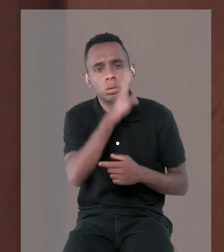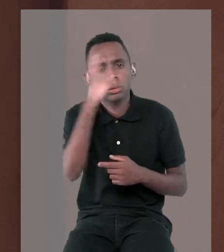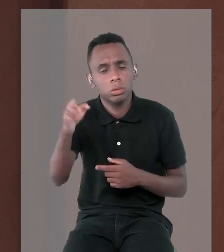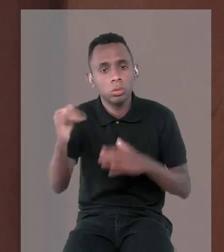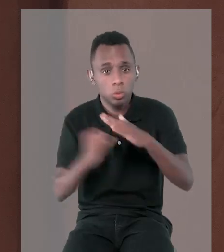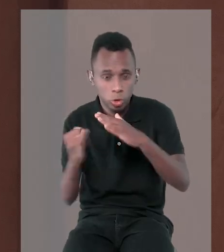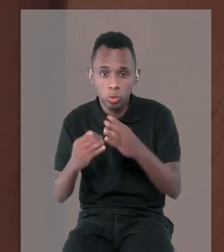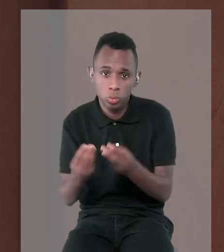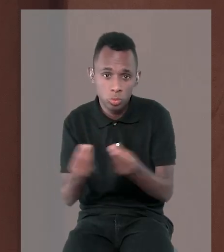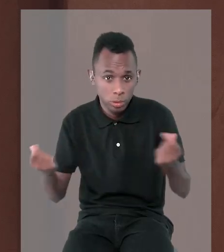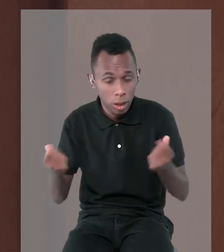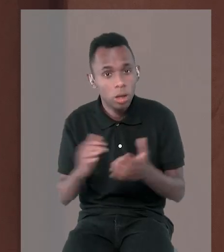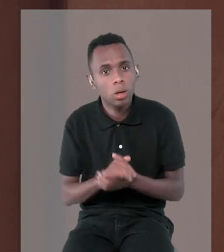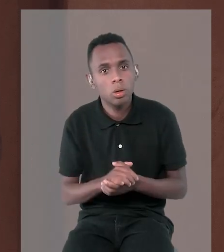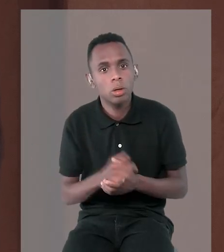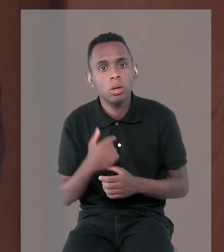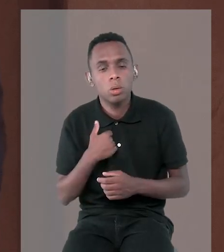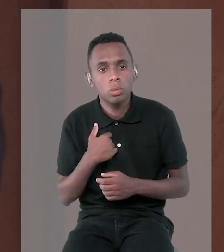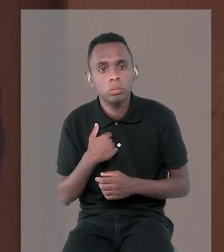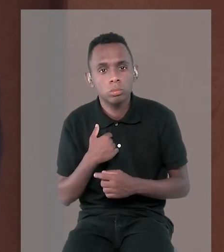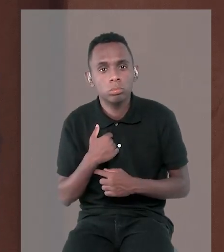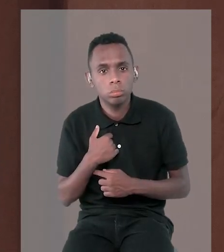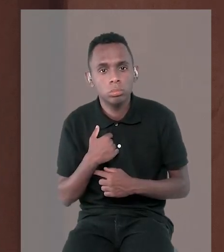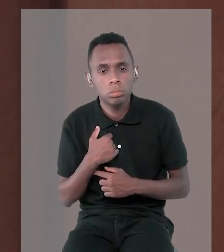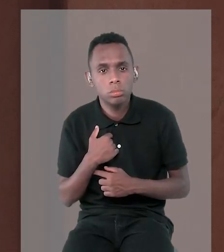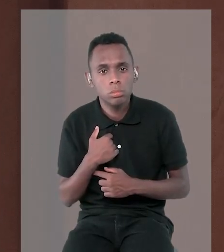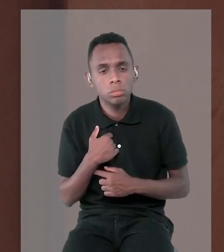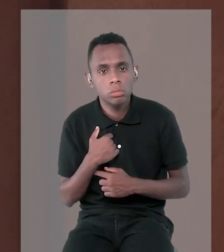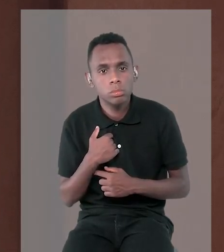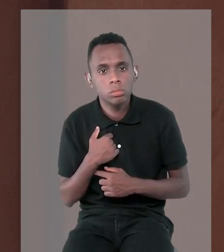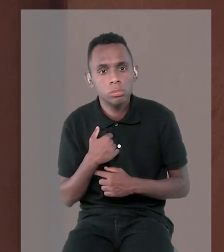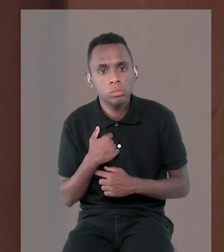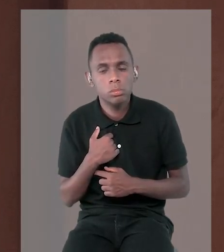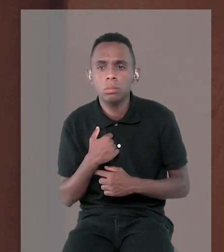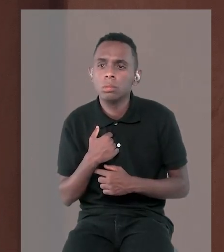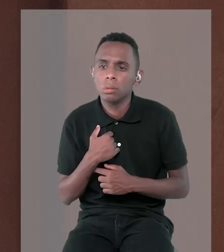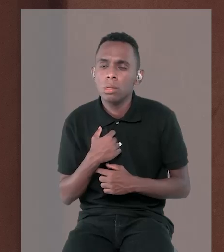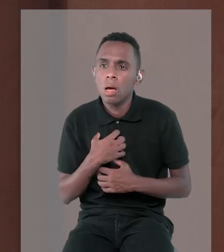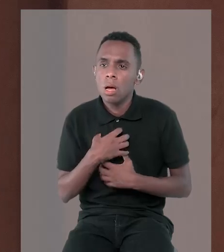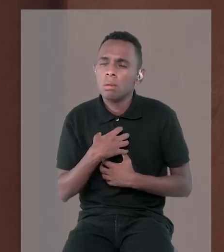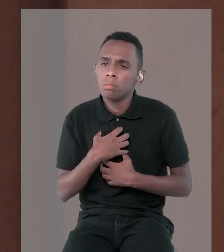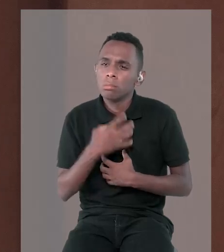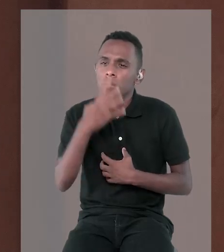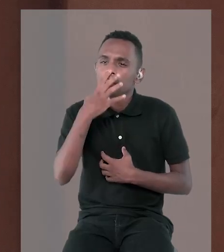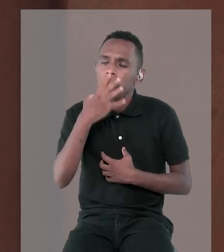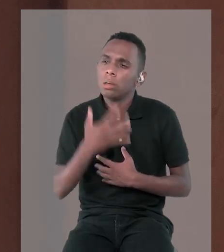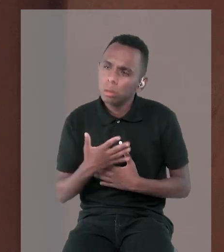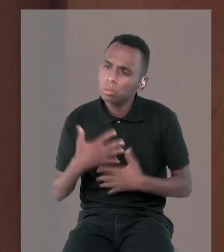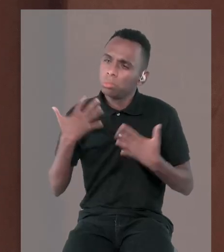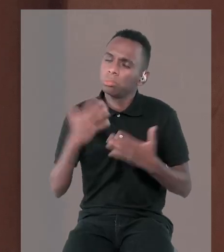no Instituto Terra, eu fiquei assim muito agradavelmente surpreso